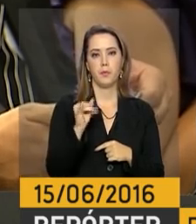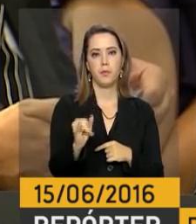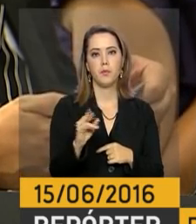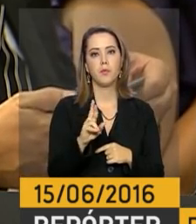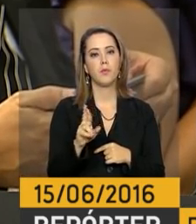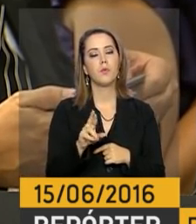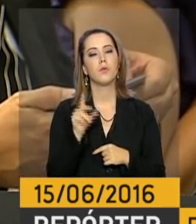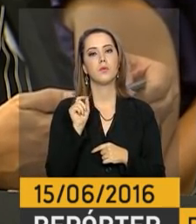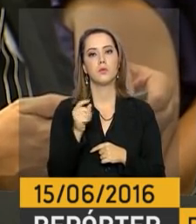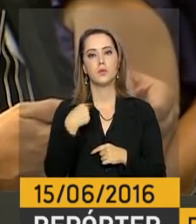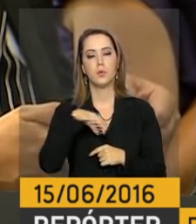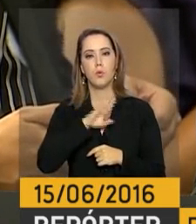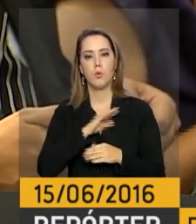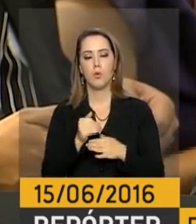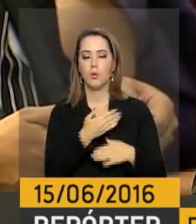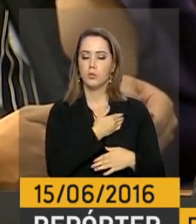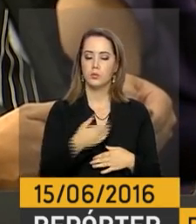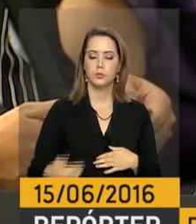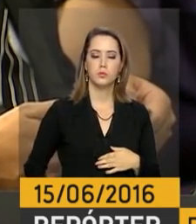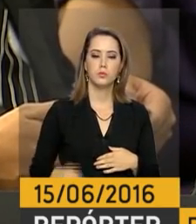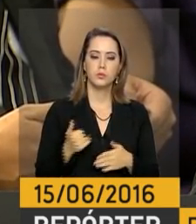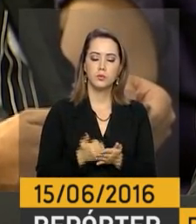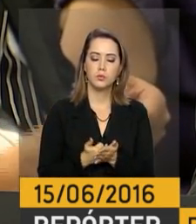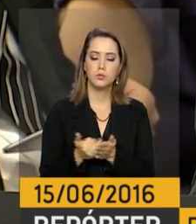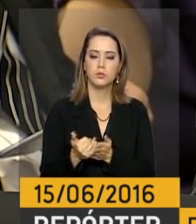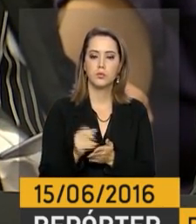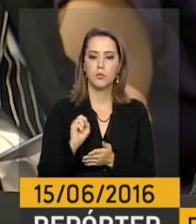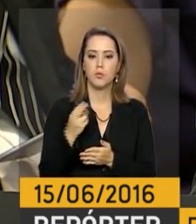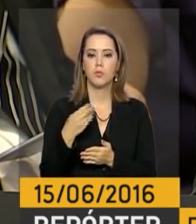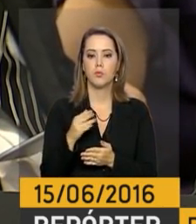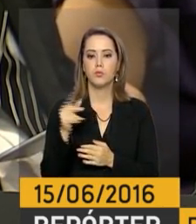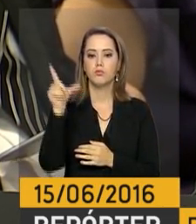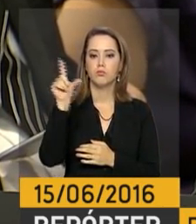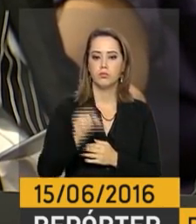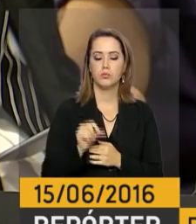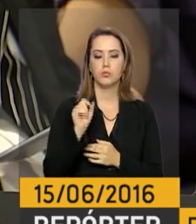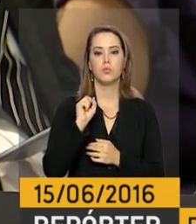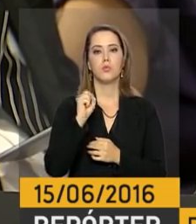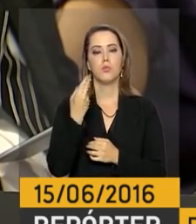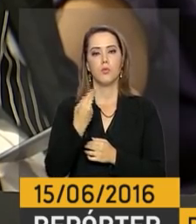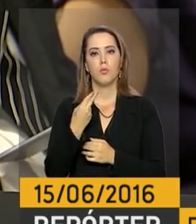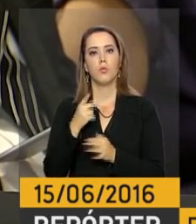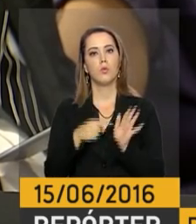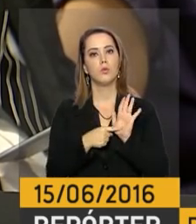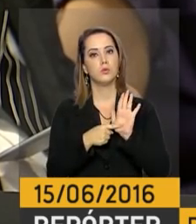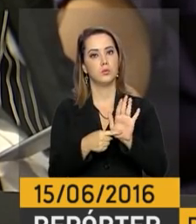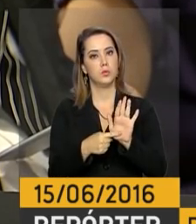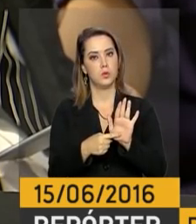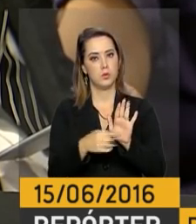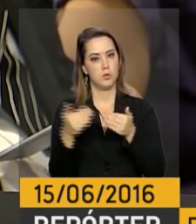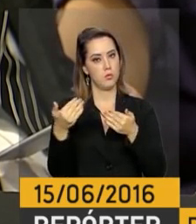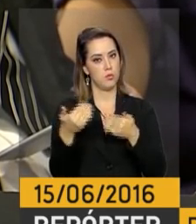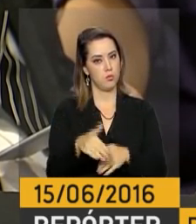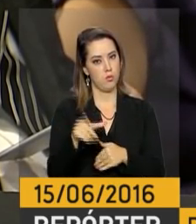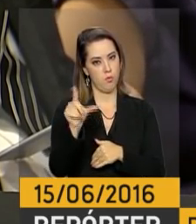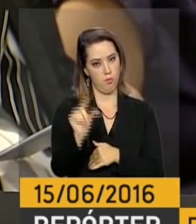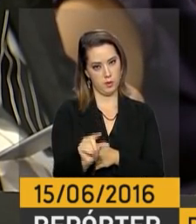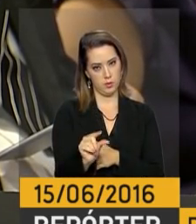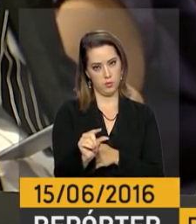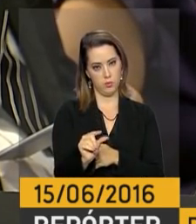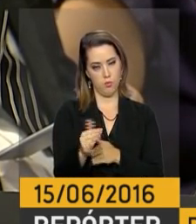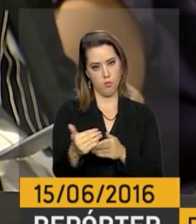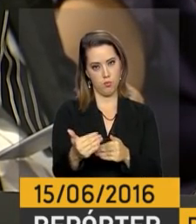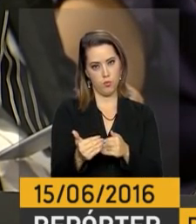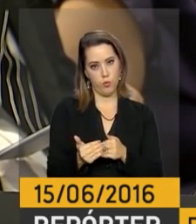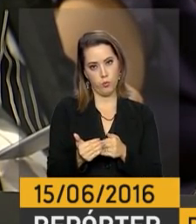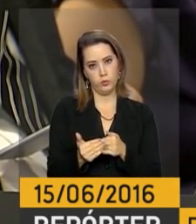perseguir essa meta ou vai tentar uma coisa menor e vai apresentar medidas de curto prazo para que isso ocorra? Outra